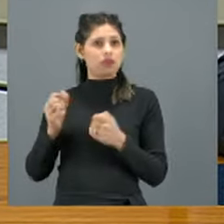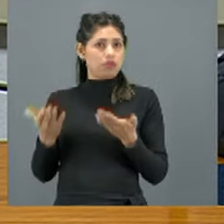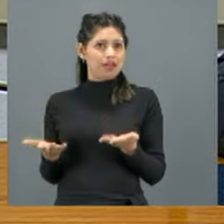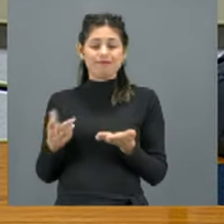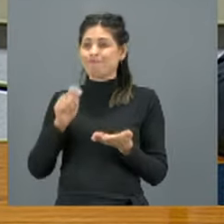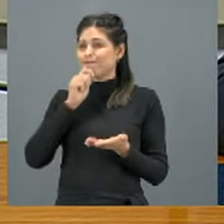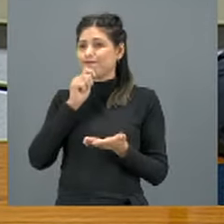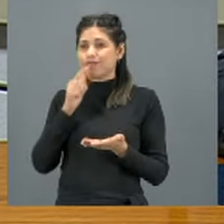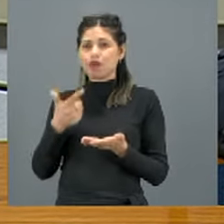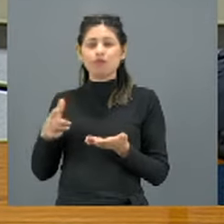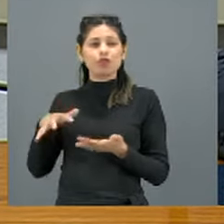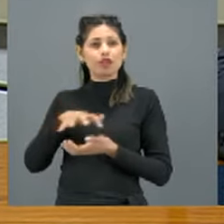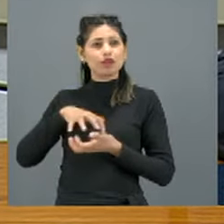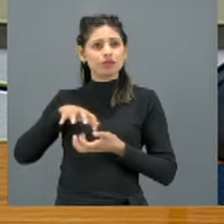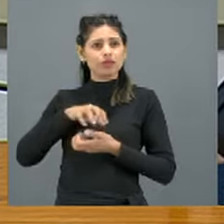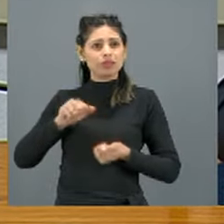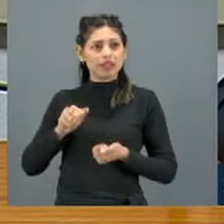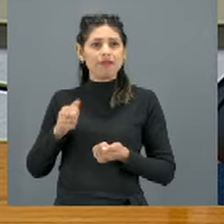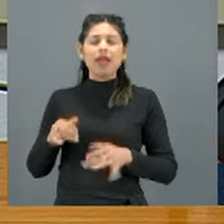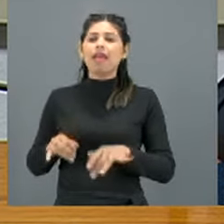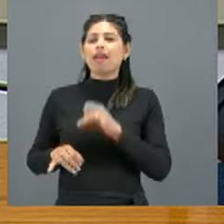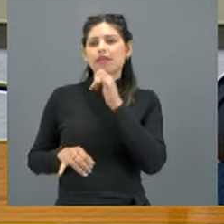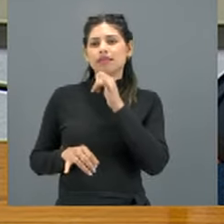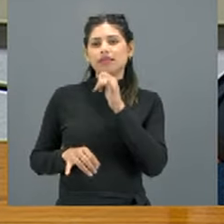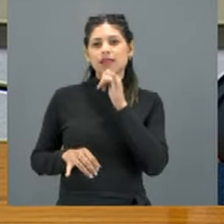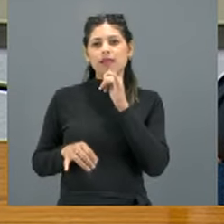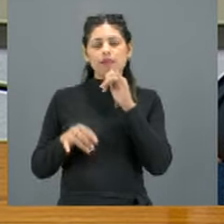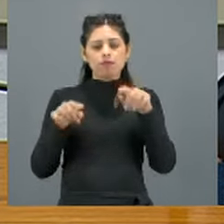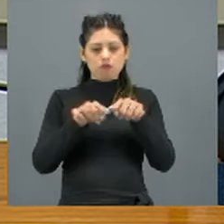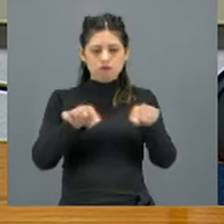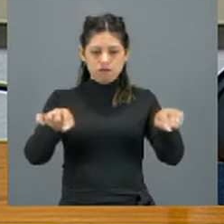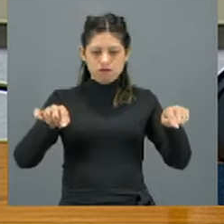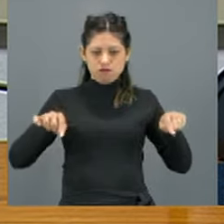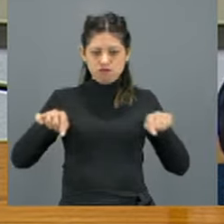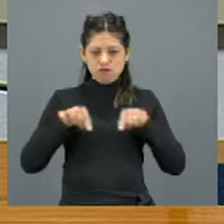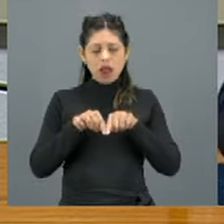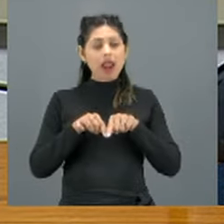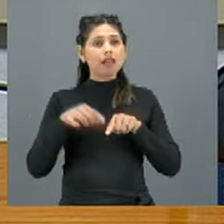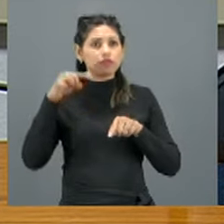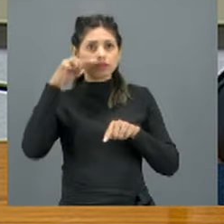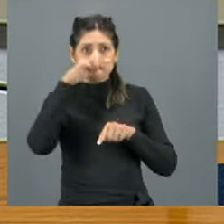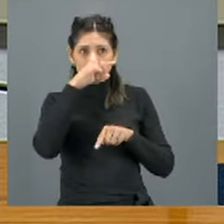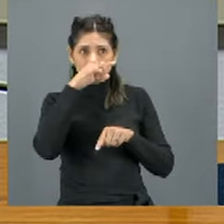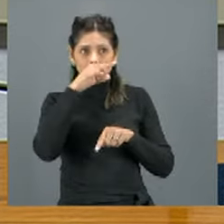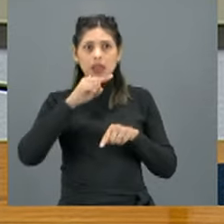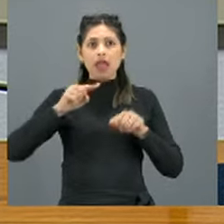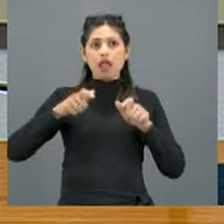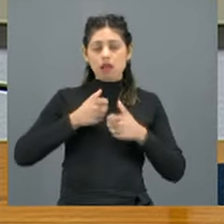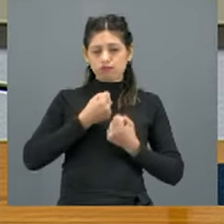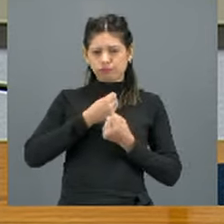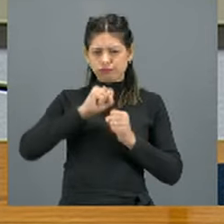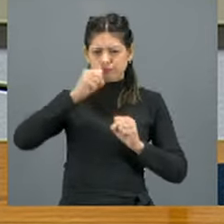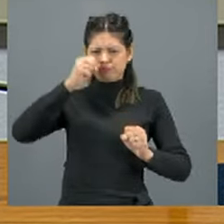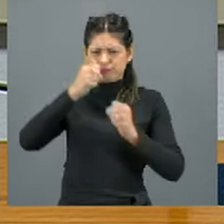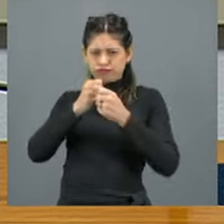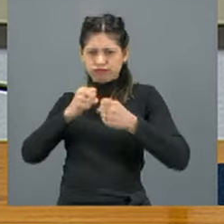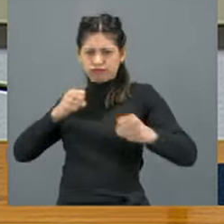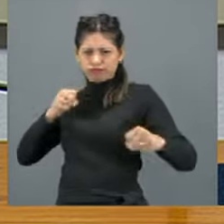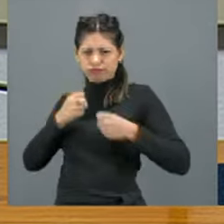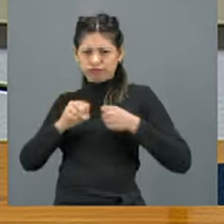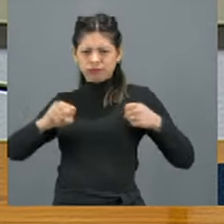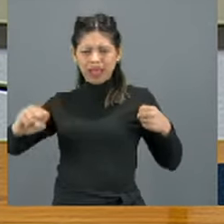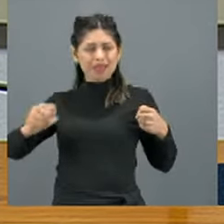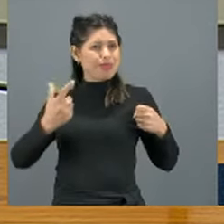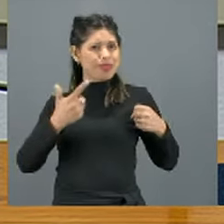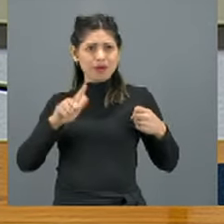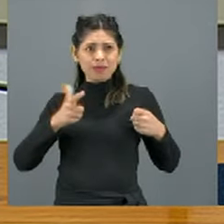que uma reserva Yanomami, por exemplo, que é do tamanho de Portugal, ou maior do que Portugal, não tem uma estrada? Não